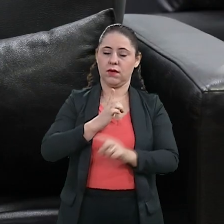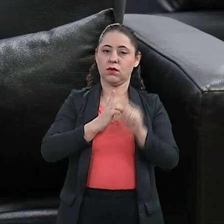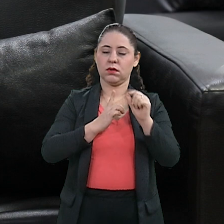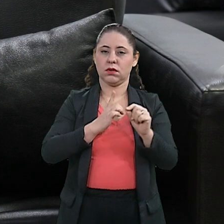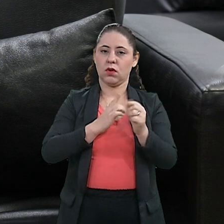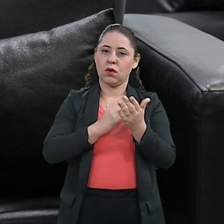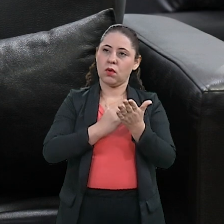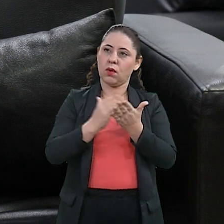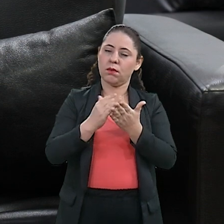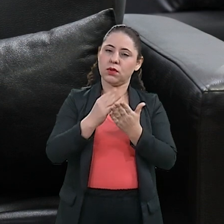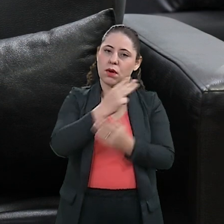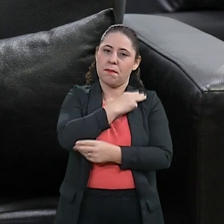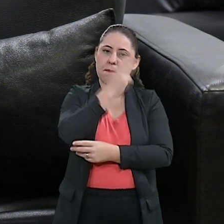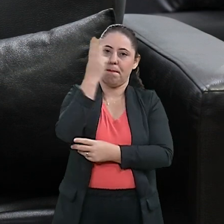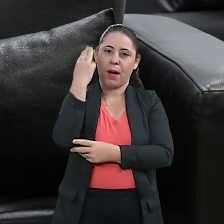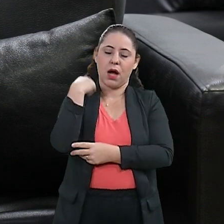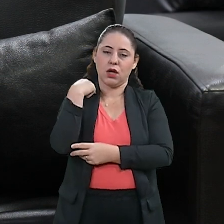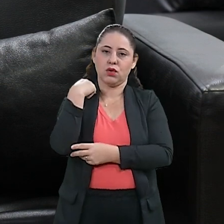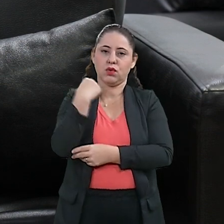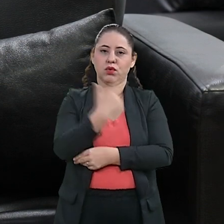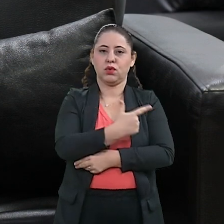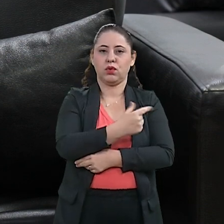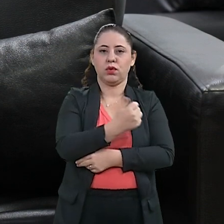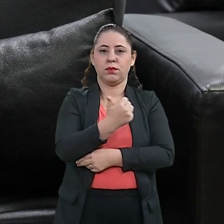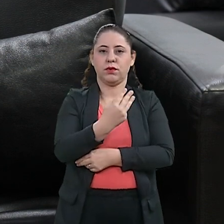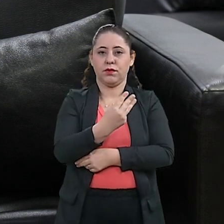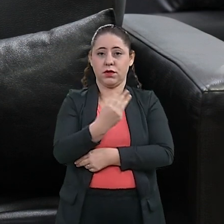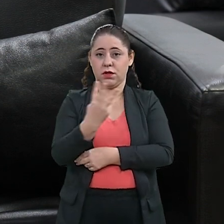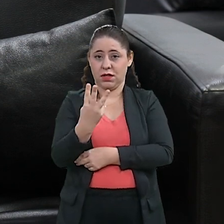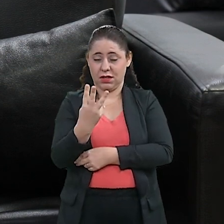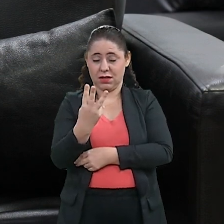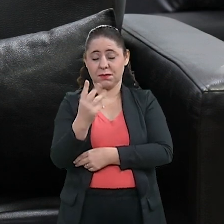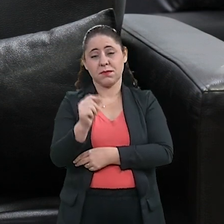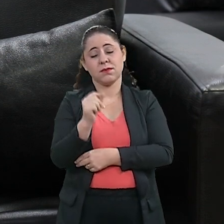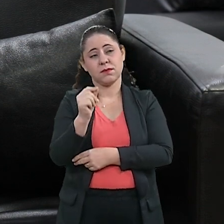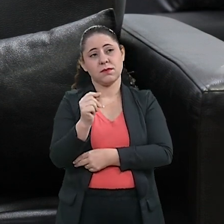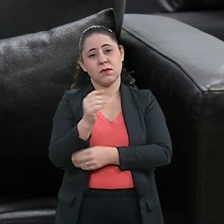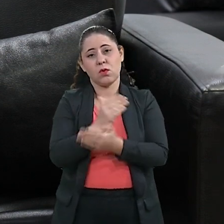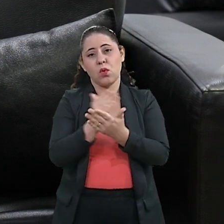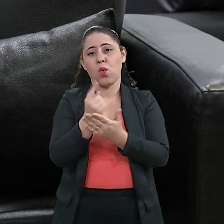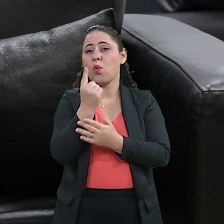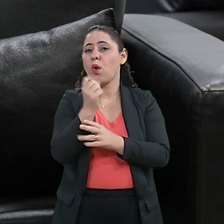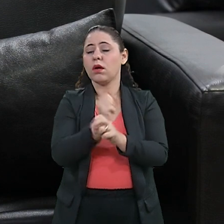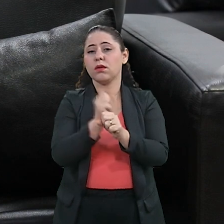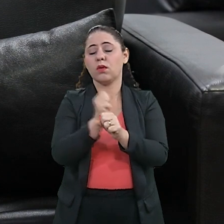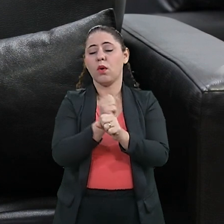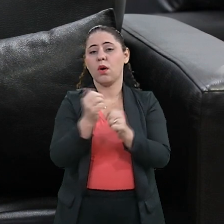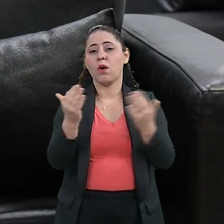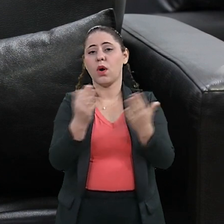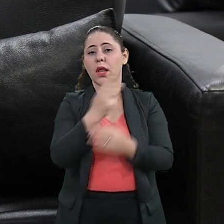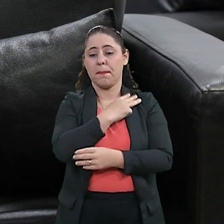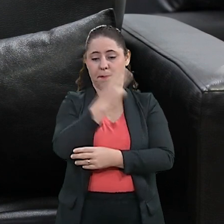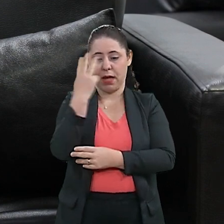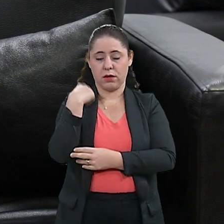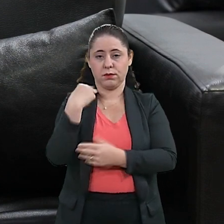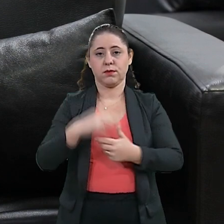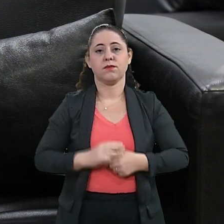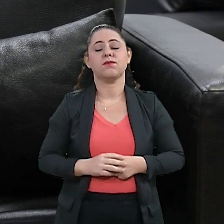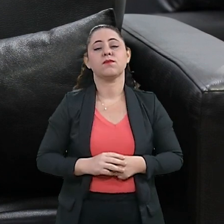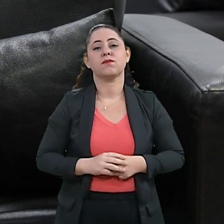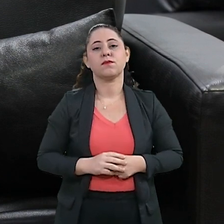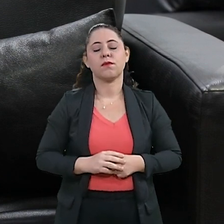já tivemos, ele iniciou em maio do ano passado, ou seja, de 2023, ou seja, acabou de completar um ano.